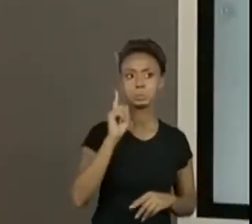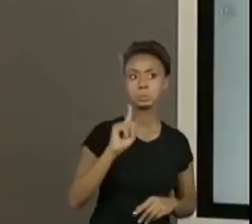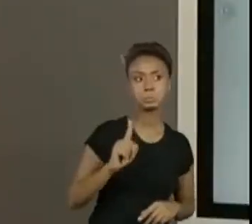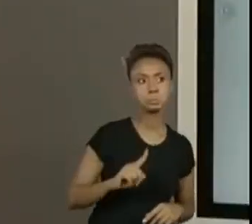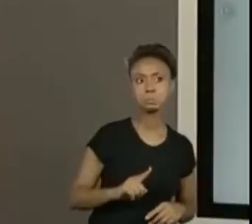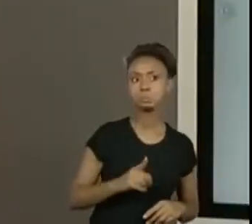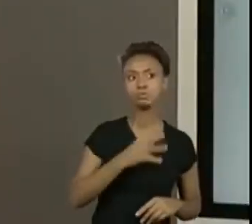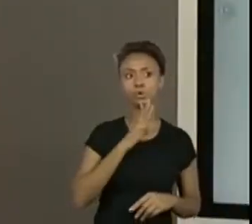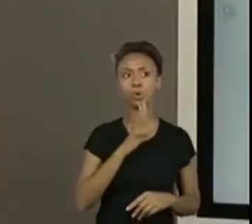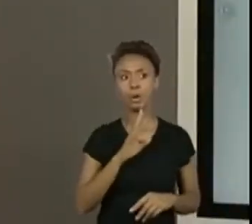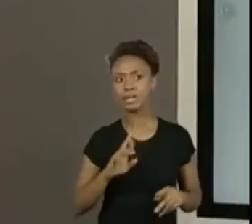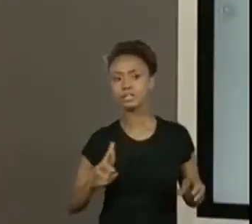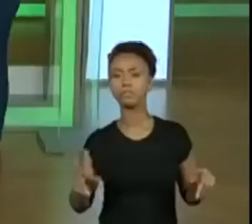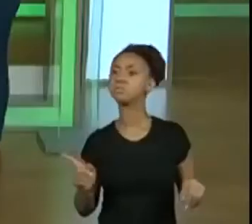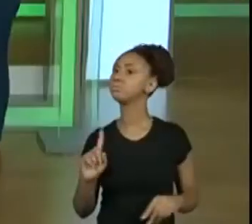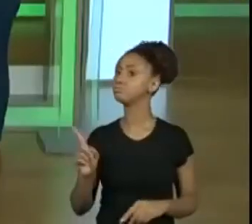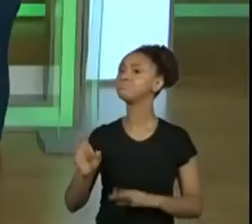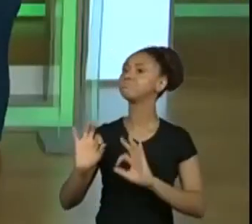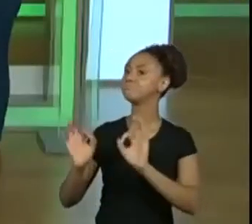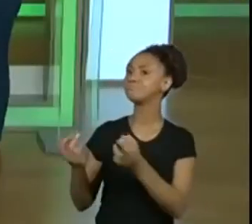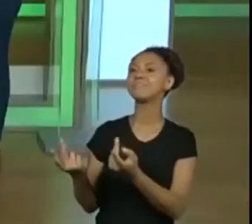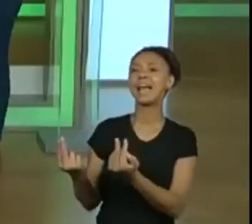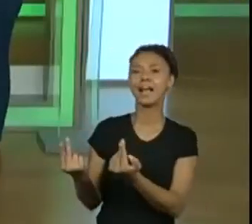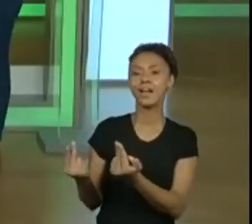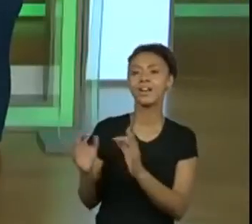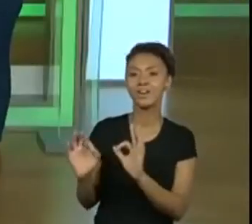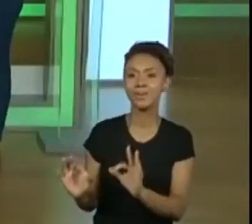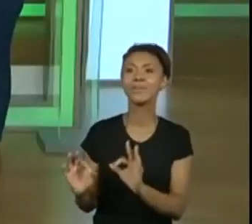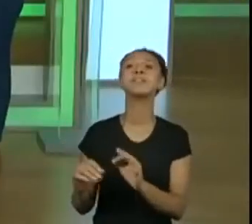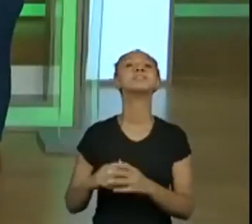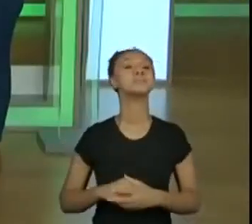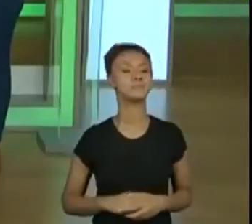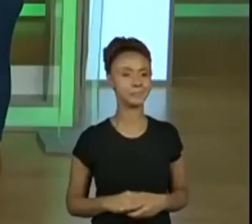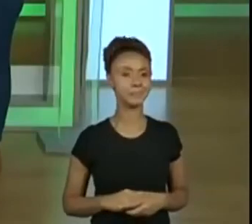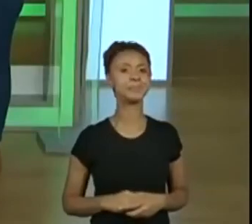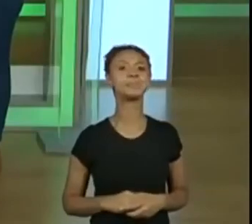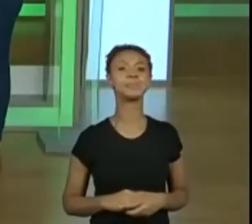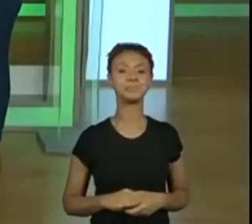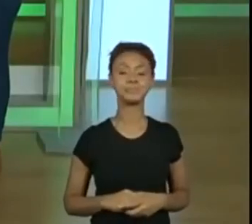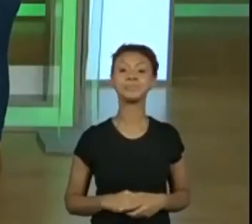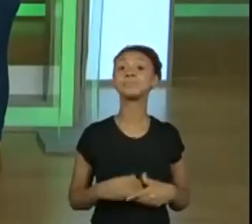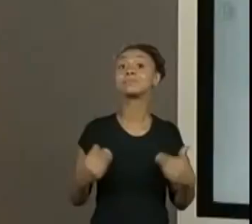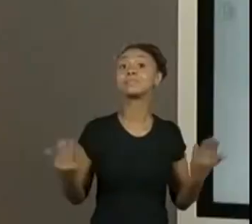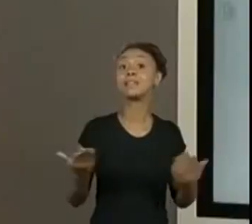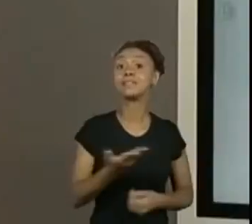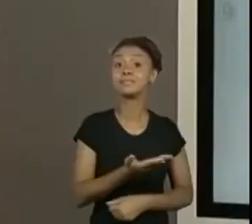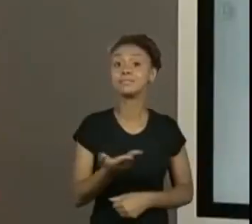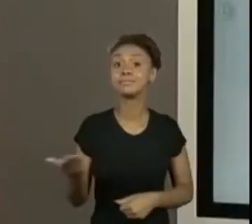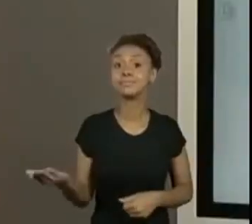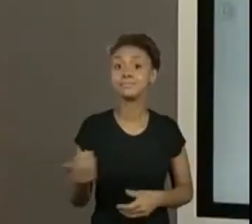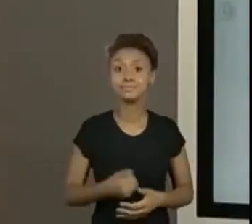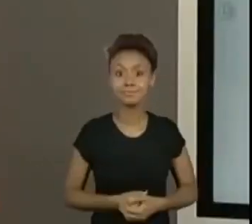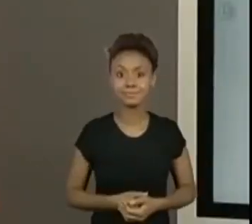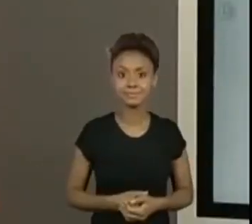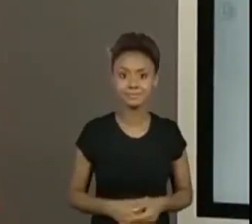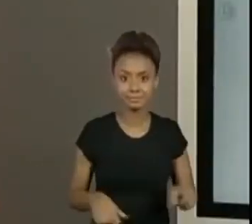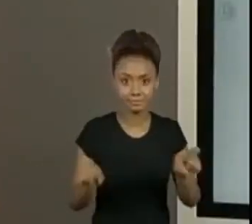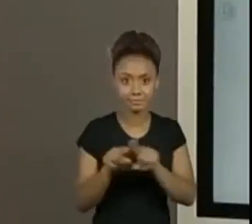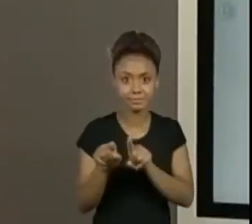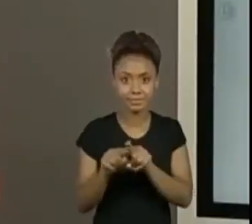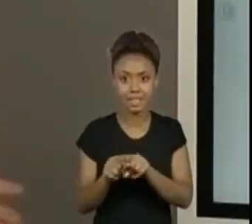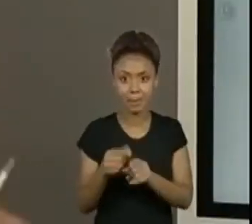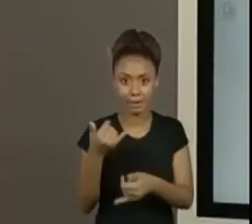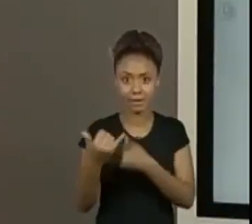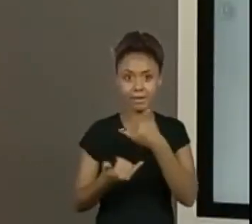que é diferente? Não, não? Era assim mesmo que a gente brincava. Desse jeitinho? Desse jeitinho. E aí, turminha, você brinca de